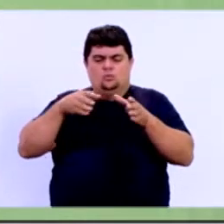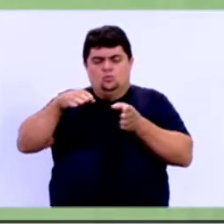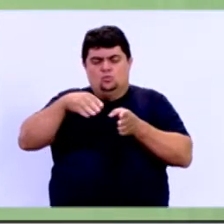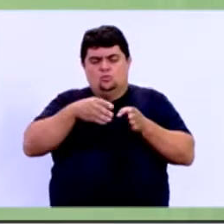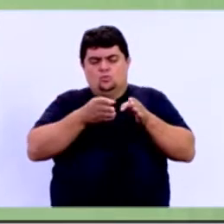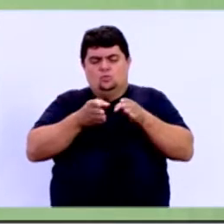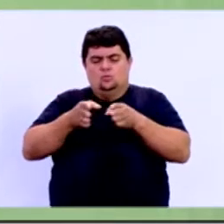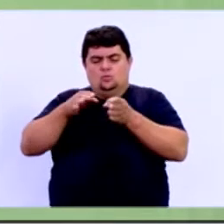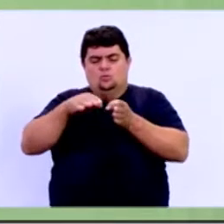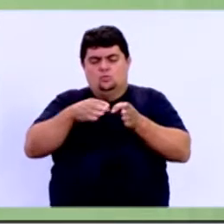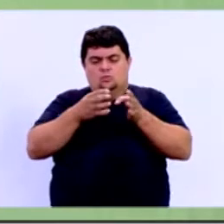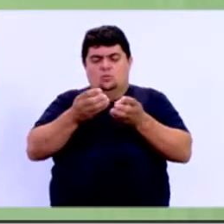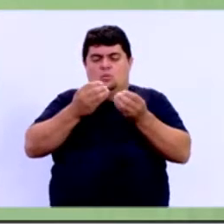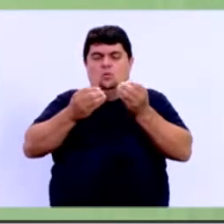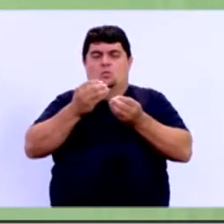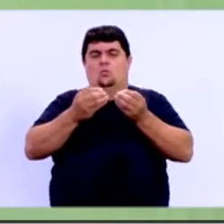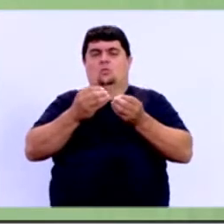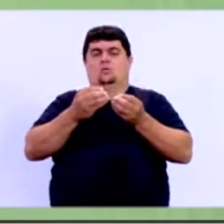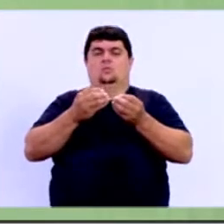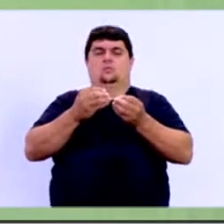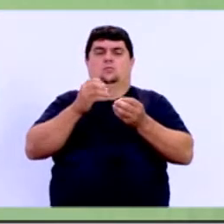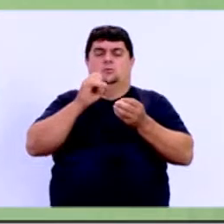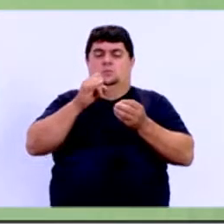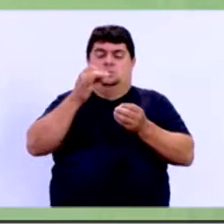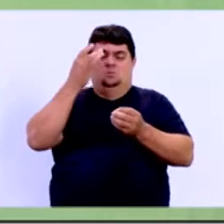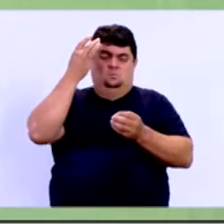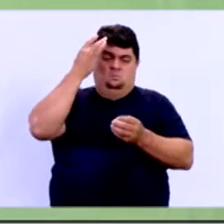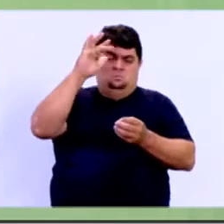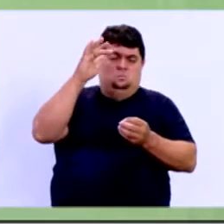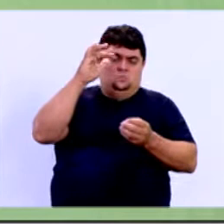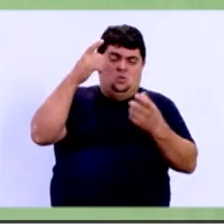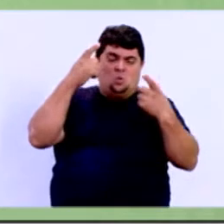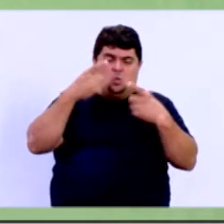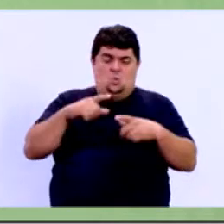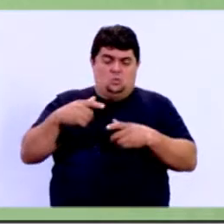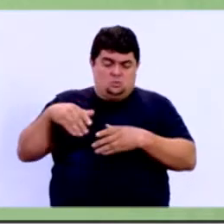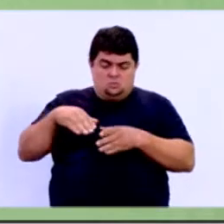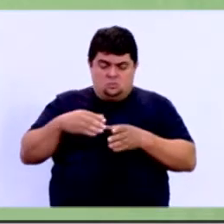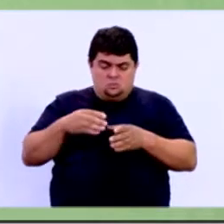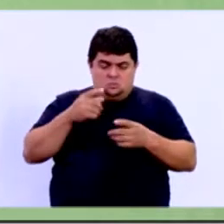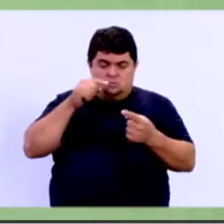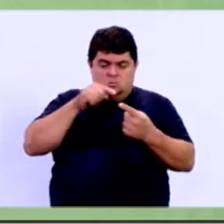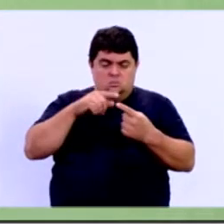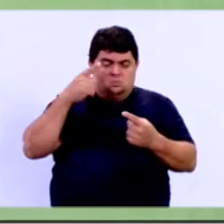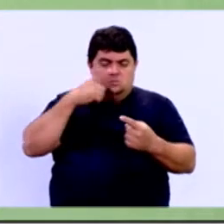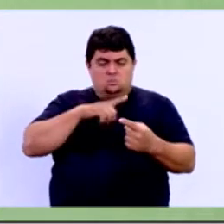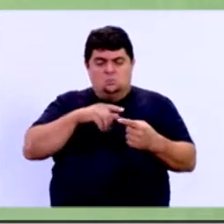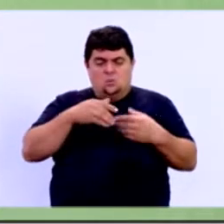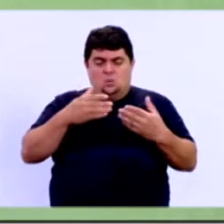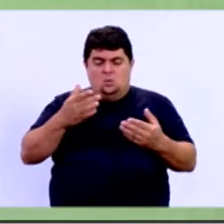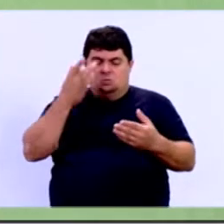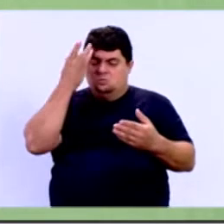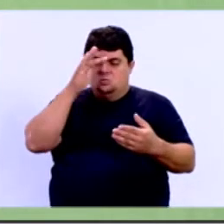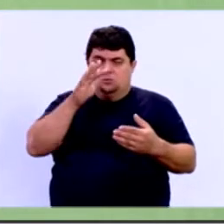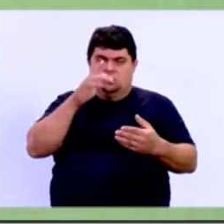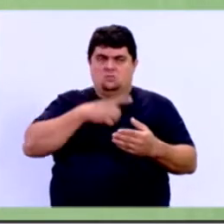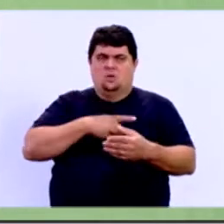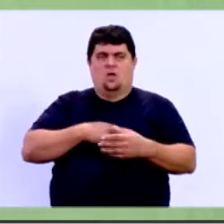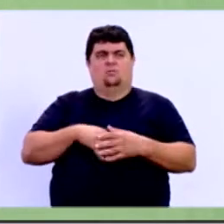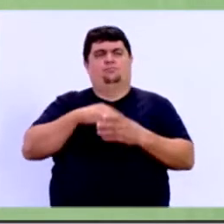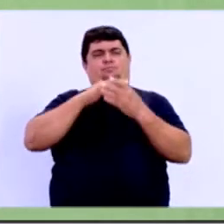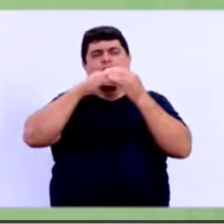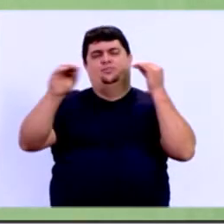aluno? Importante, porque se você não tem processos, se você não tem métodos, você começa a fugir do